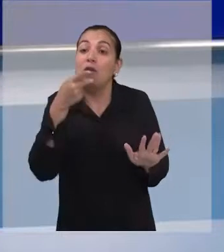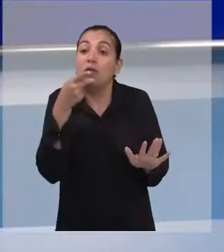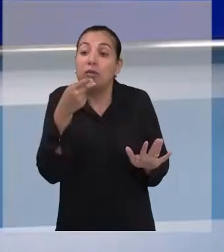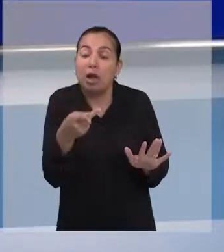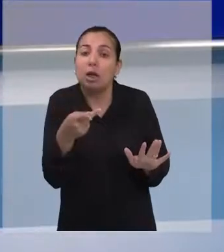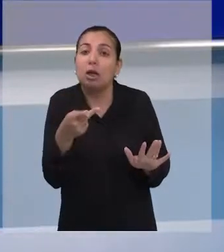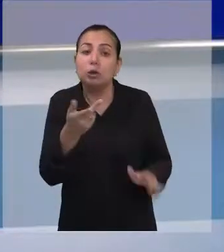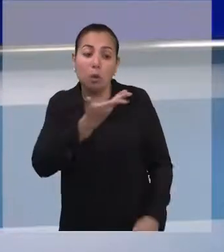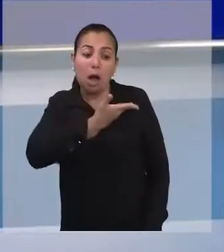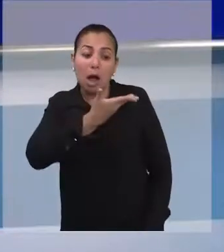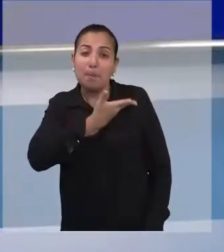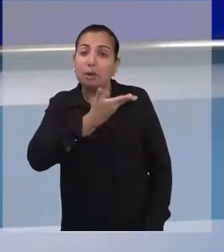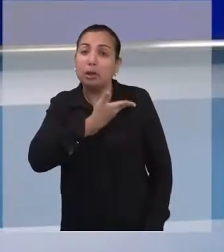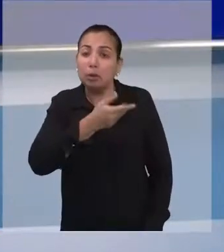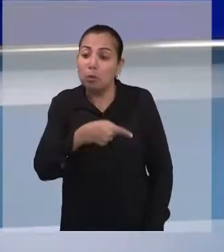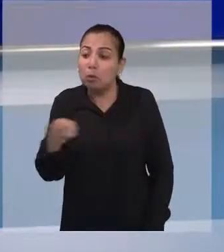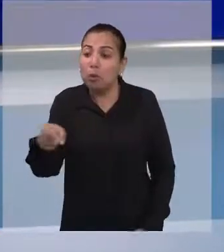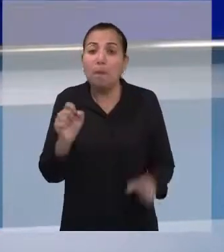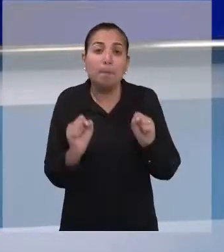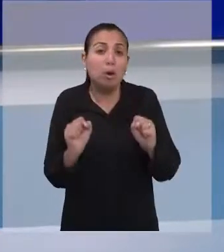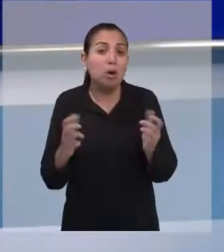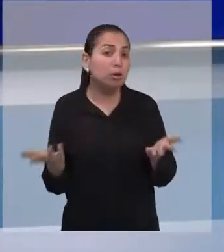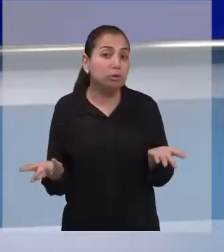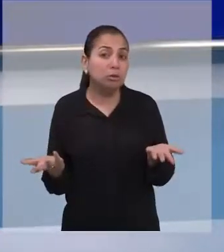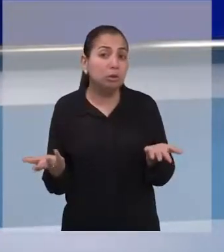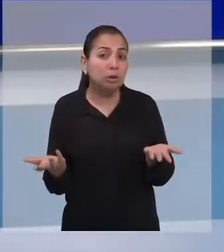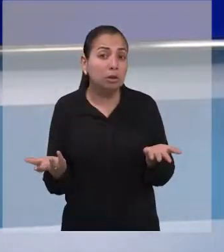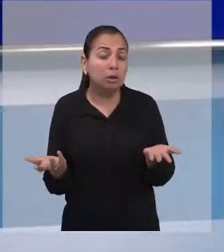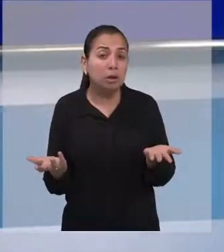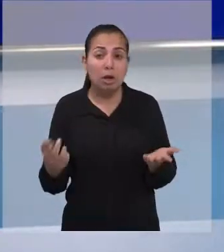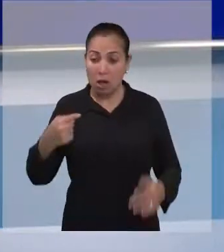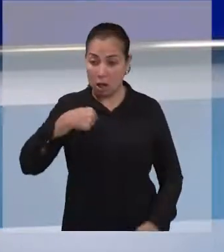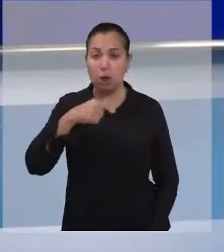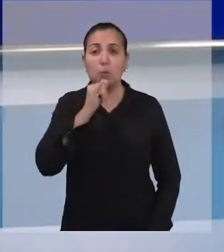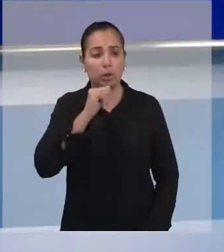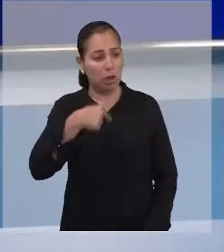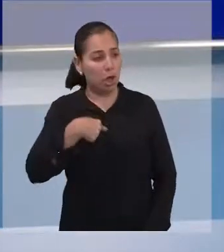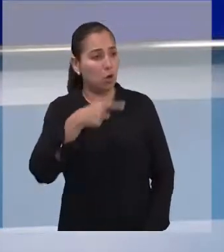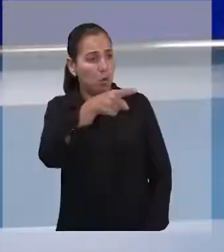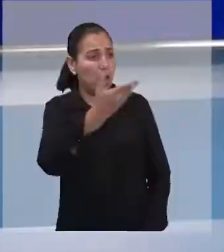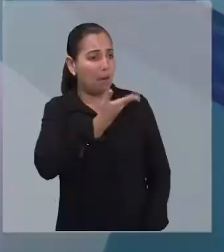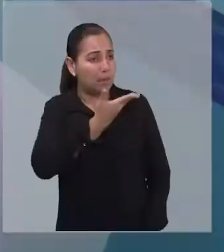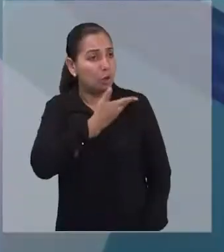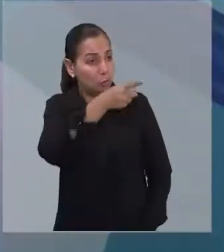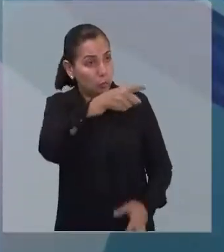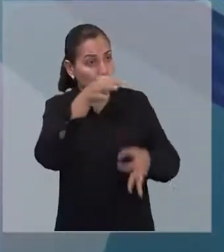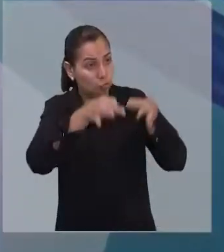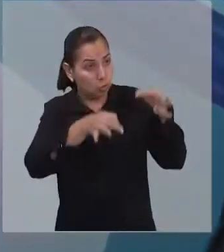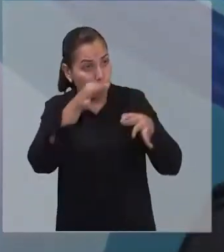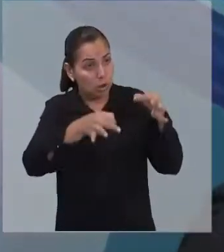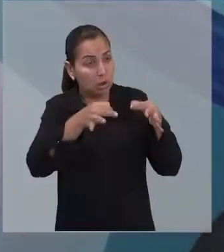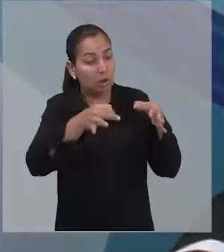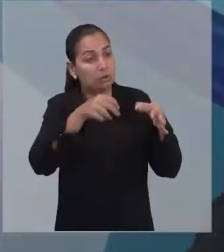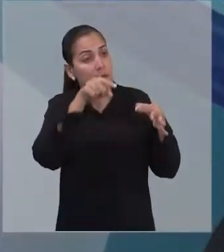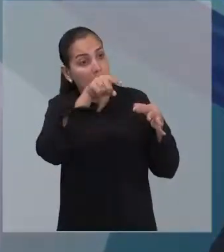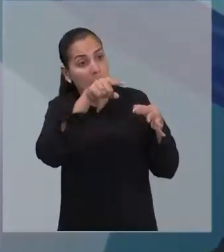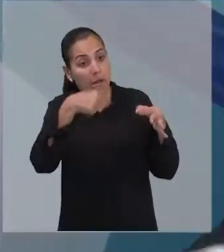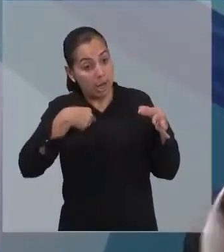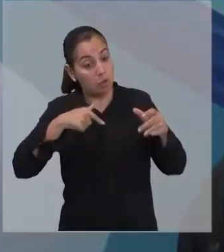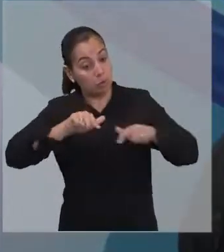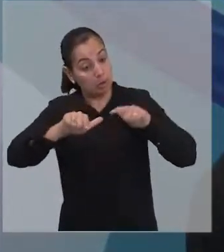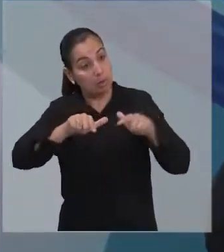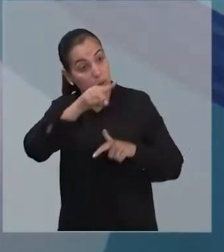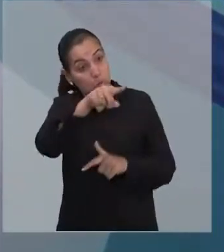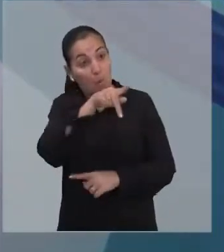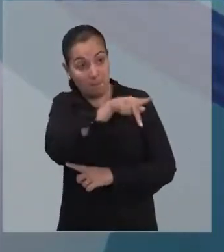amizade que seja confidências. Eu sou seu amigo, você é juiz, eu estou trabalhando num processo que você está presidindo